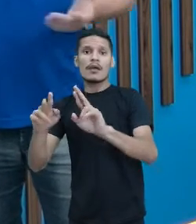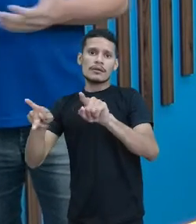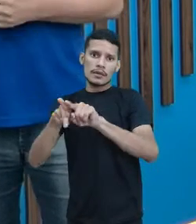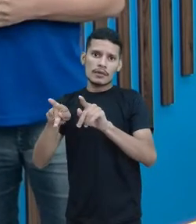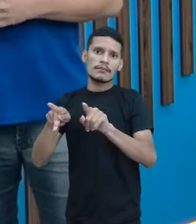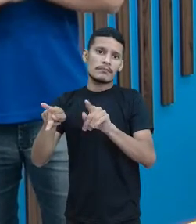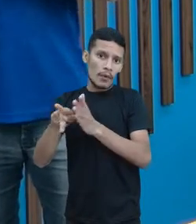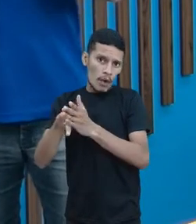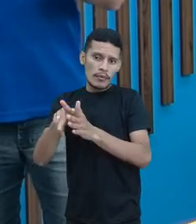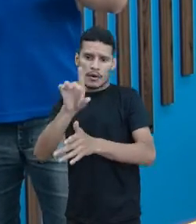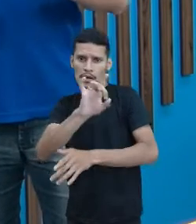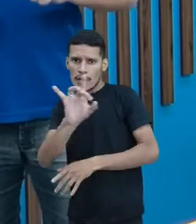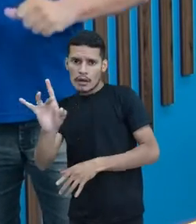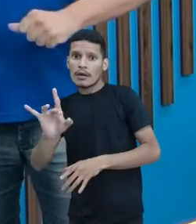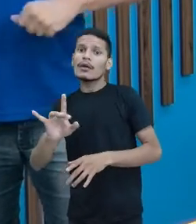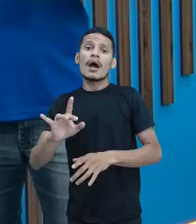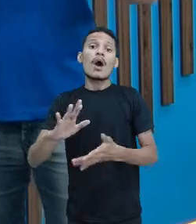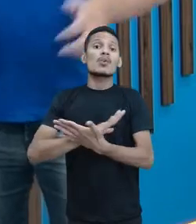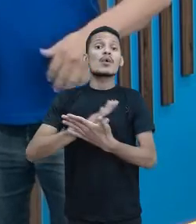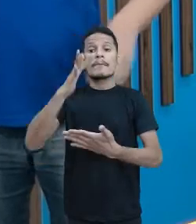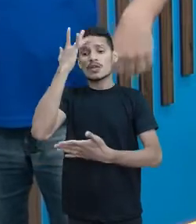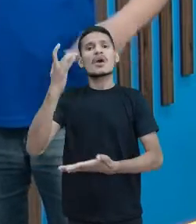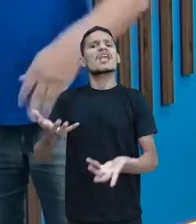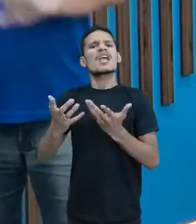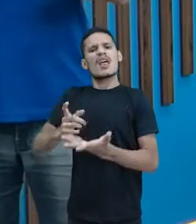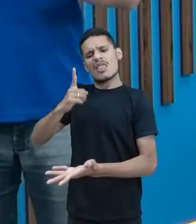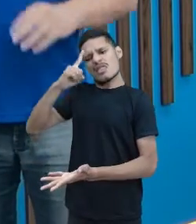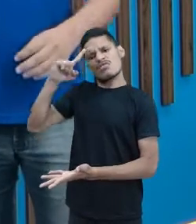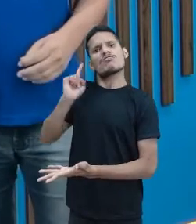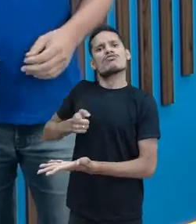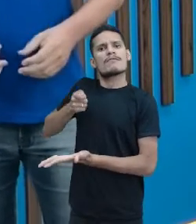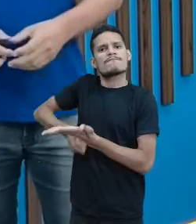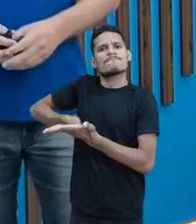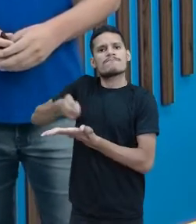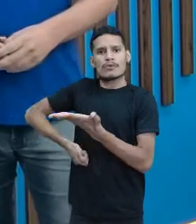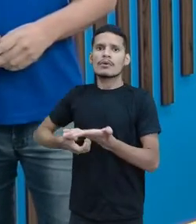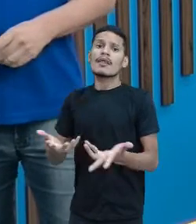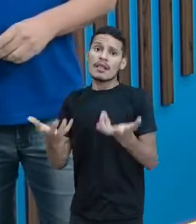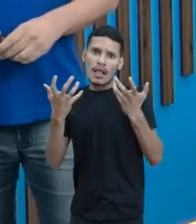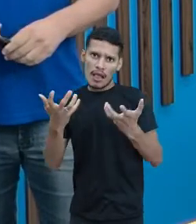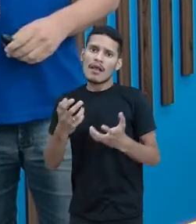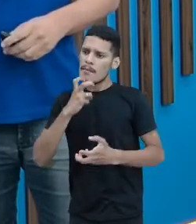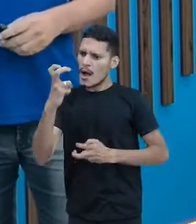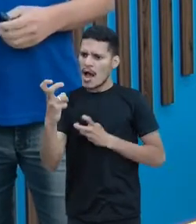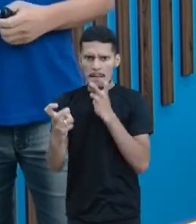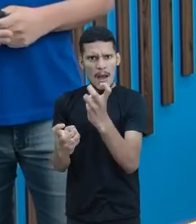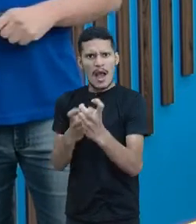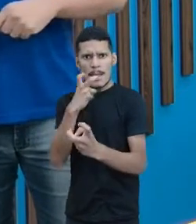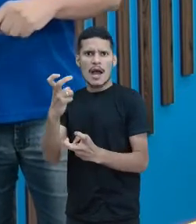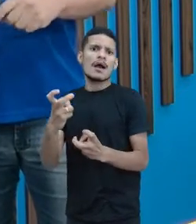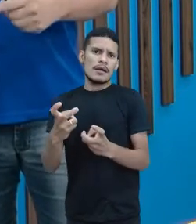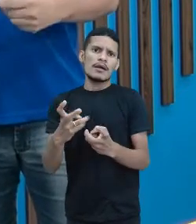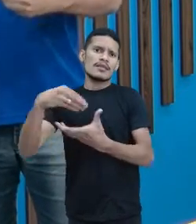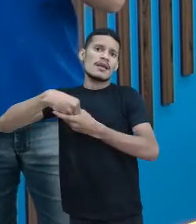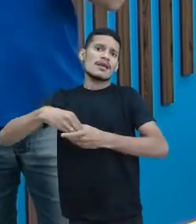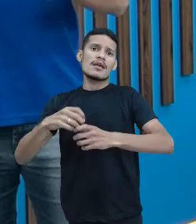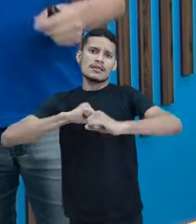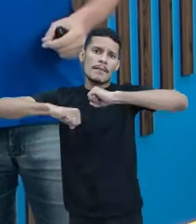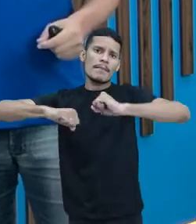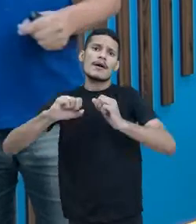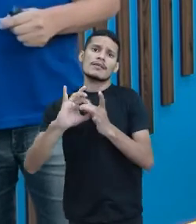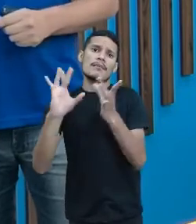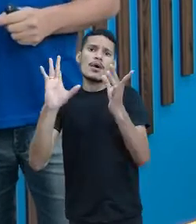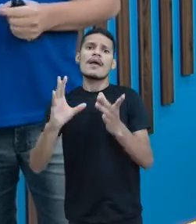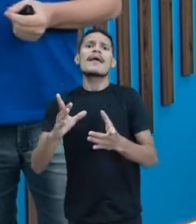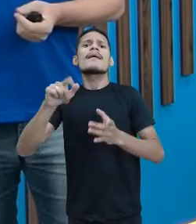das ideias, para algumas pessoas não existe, porque eles querem simplesmente passar um tanque por cima do debate democrático e fazer aquilo que